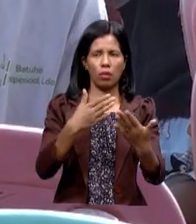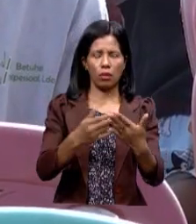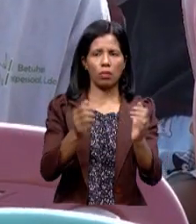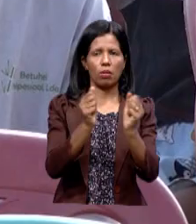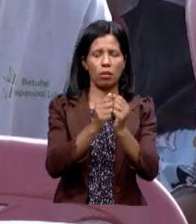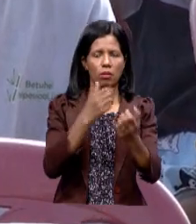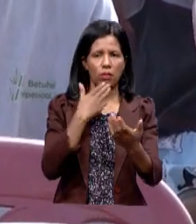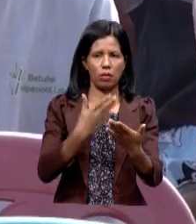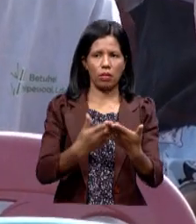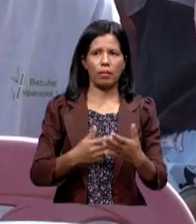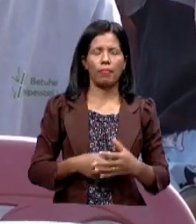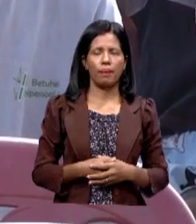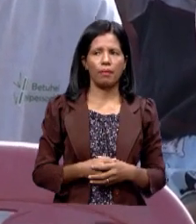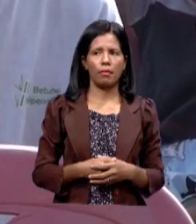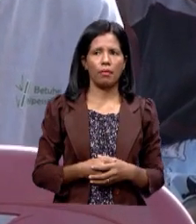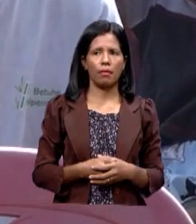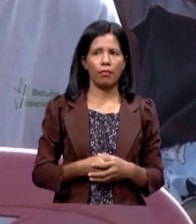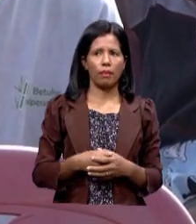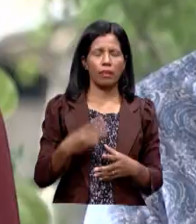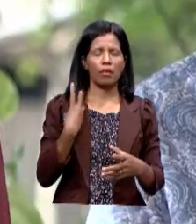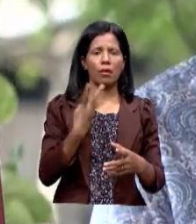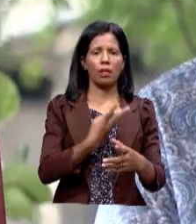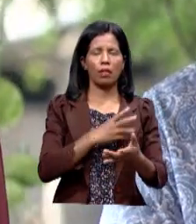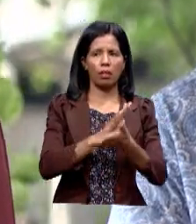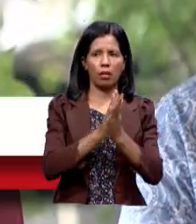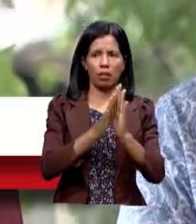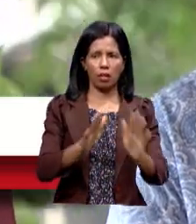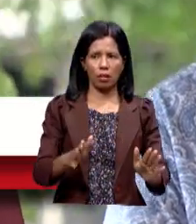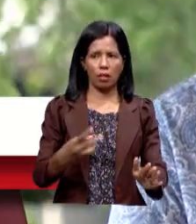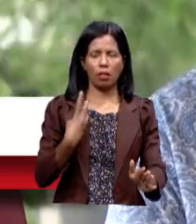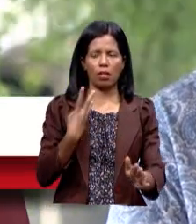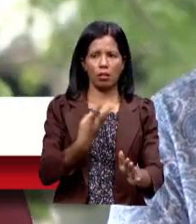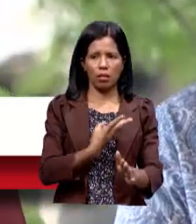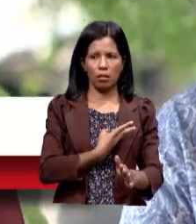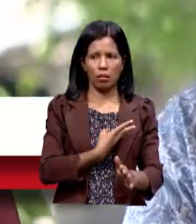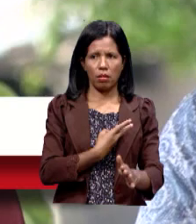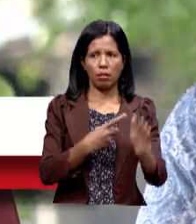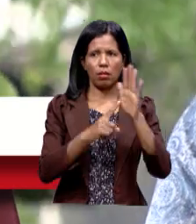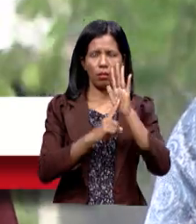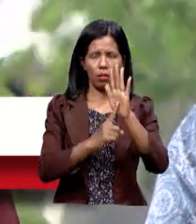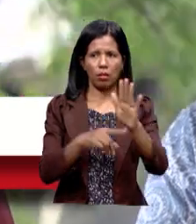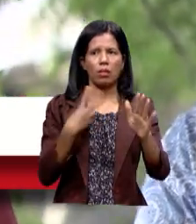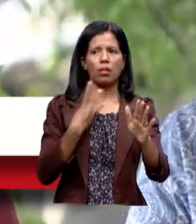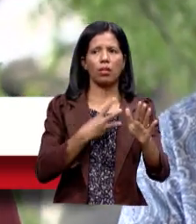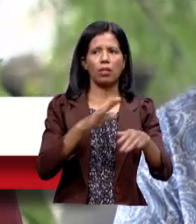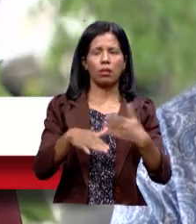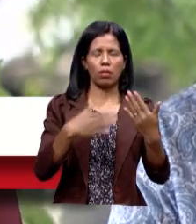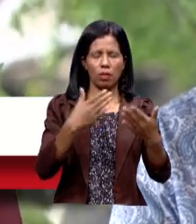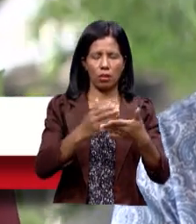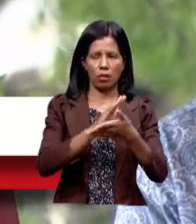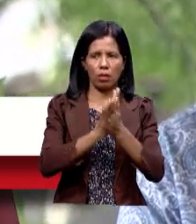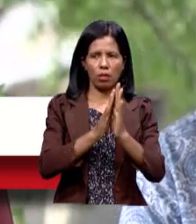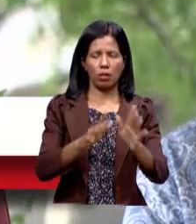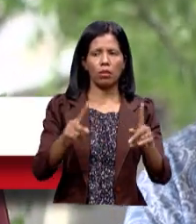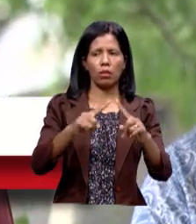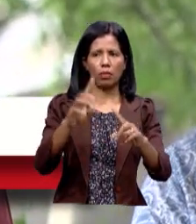dia. Itania unidos, itania hatudu ita hototu nia unidade o